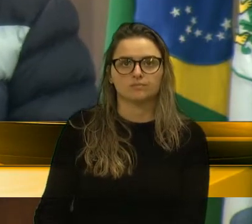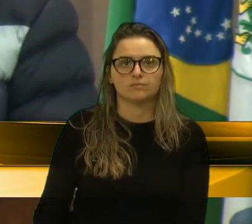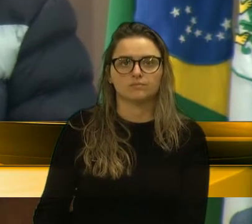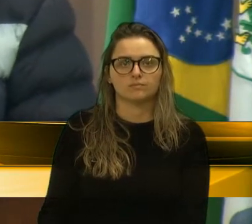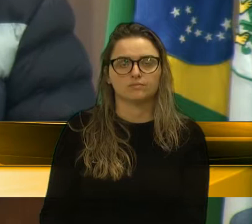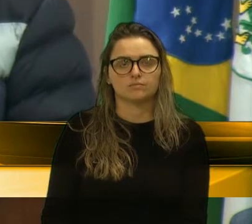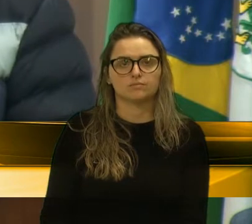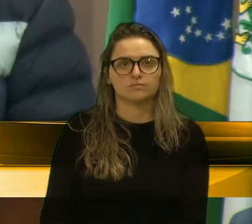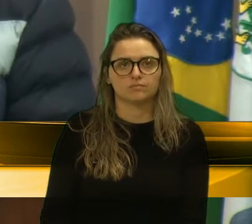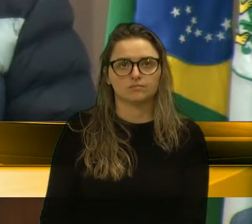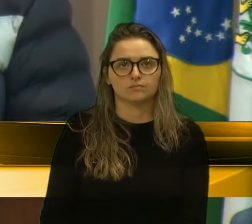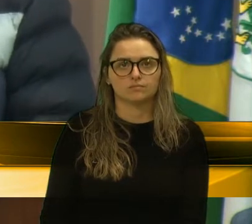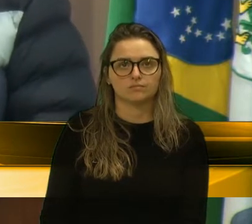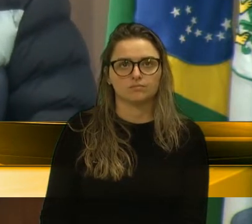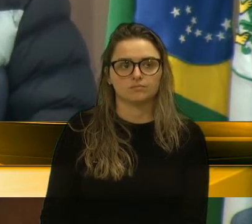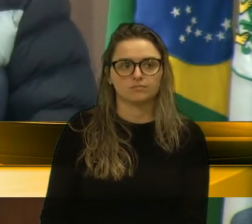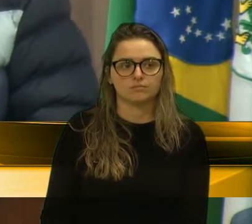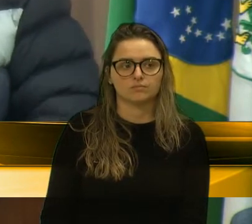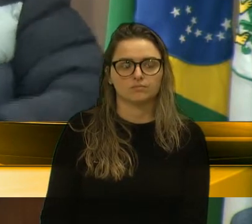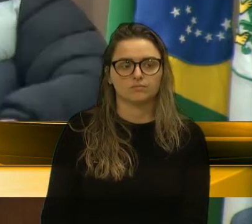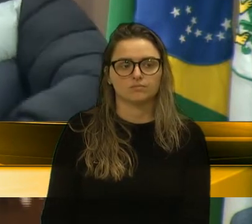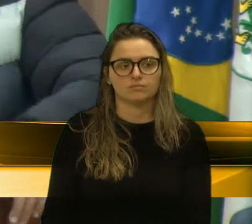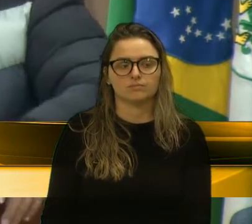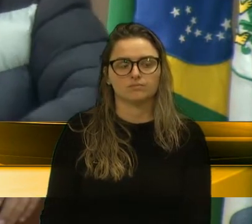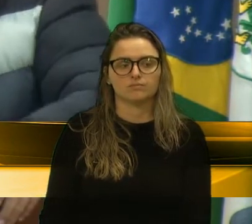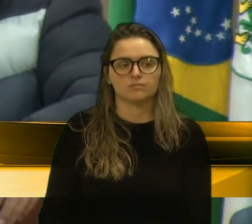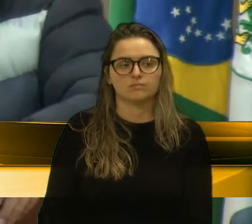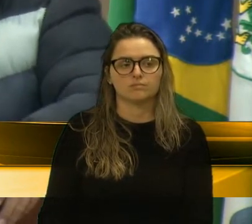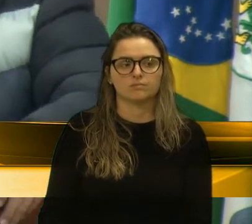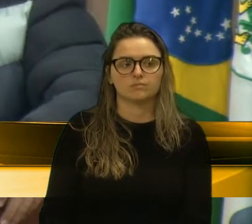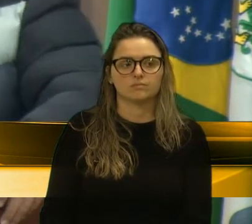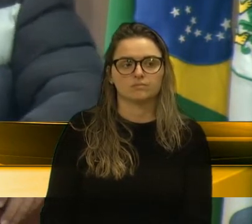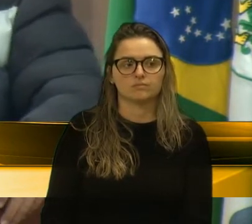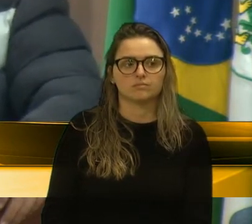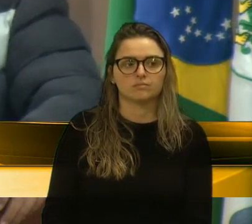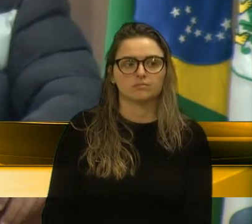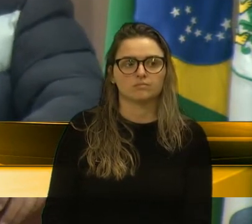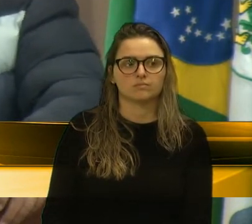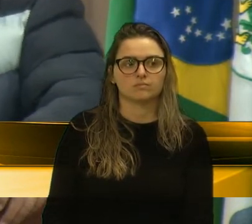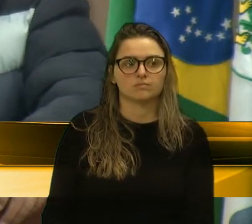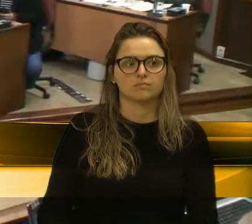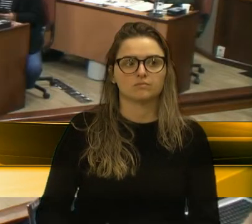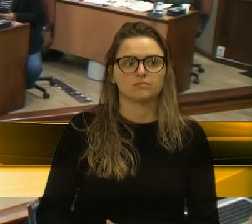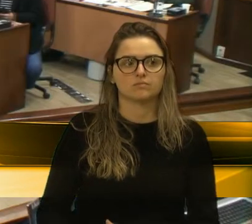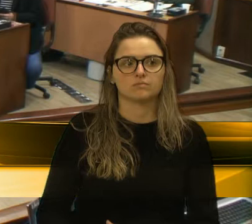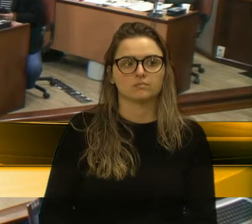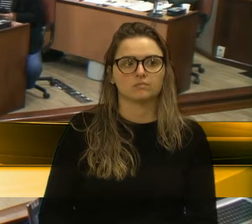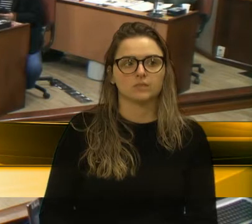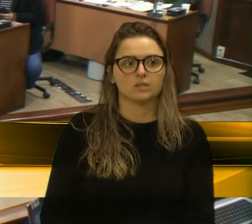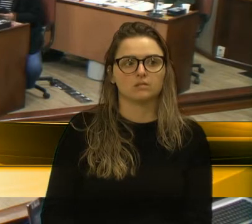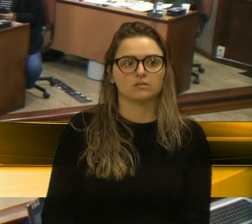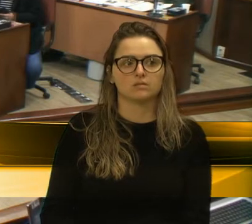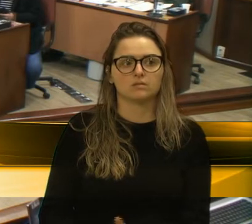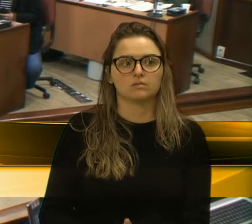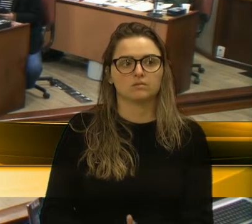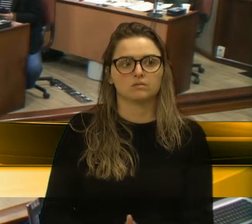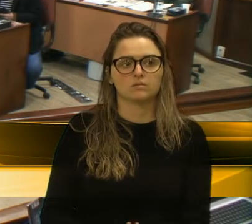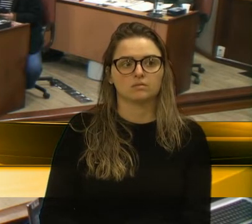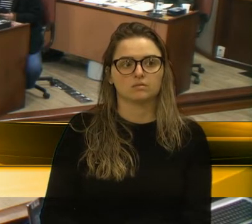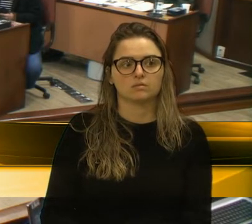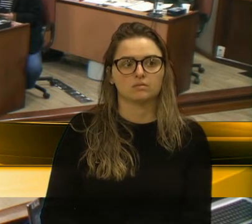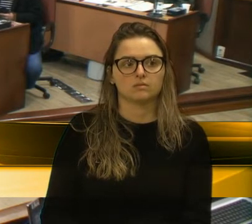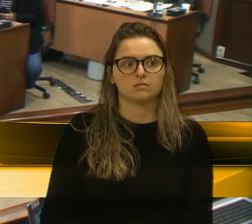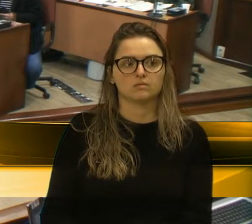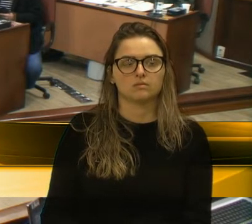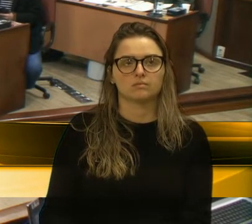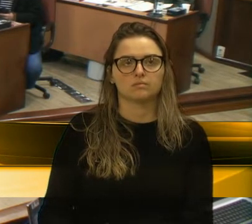Assim que possível, uma parte, vereador. Obrigado, vereador. O que é que o senhor parte de imediato, vereador Timó? Obrigado, vereador Renato. Eu vou